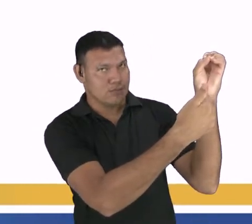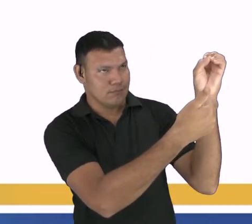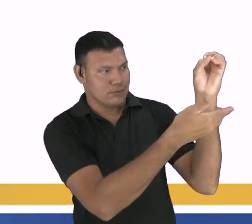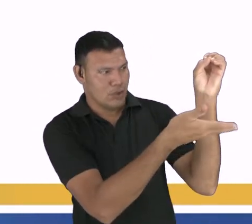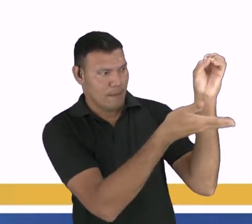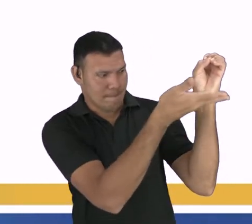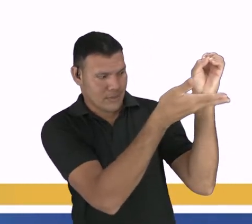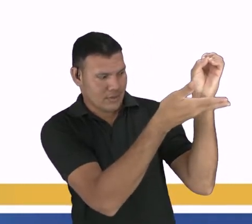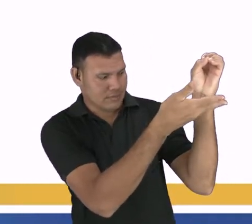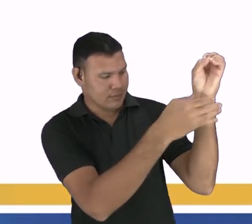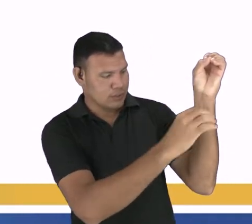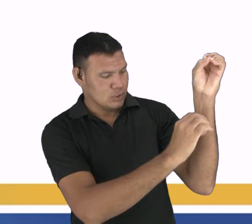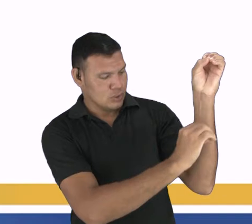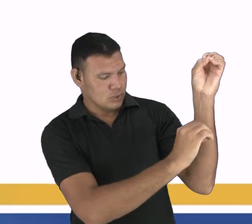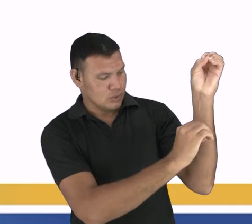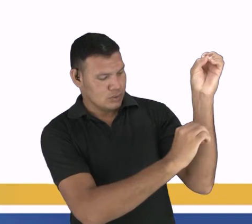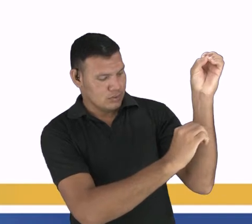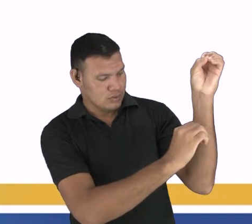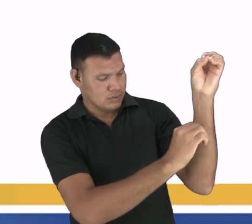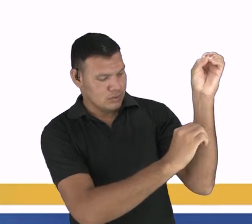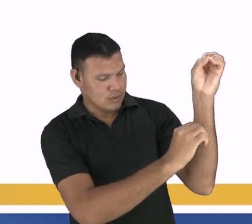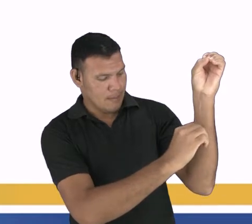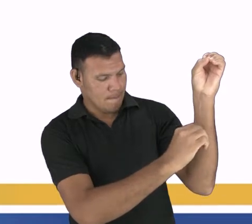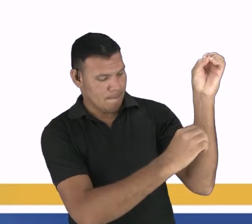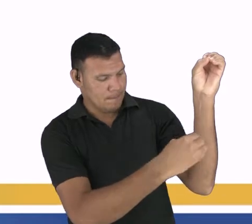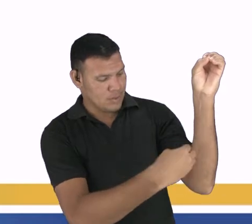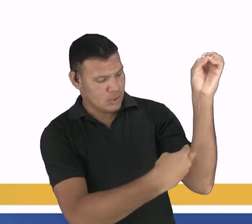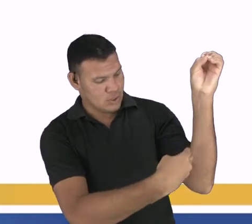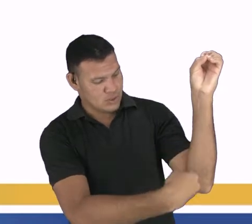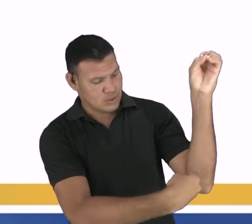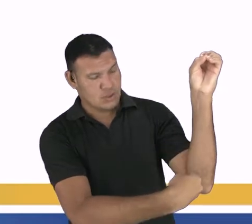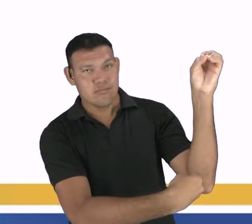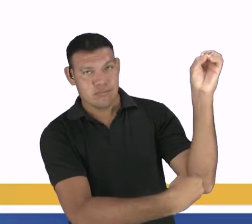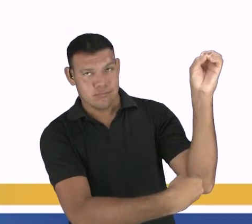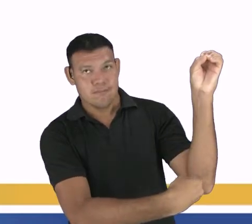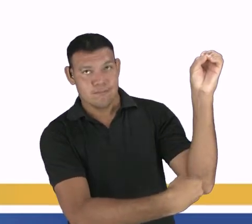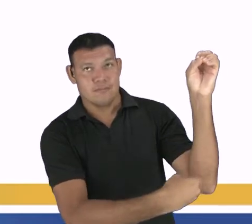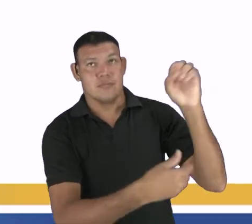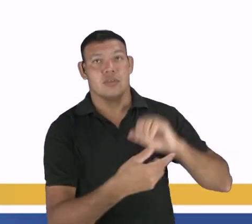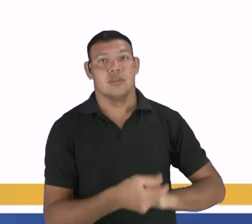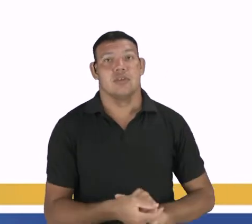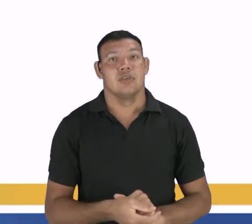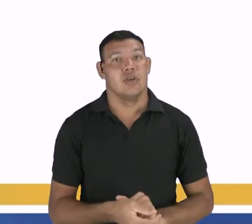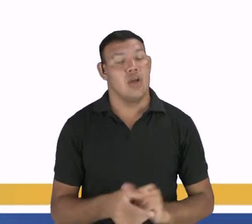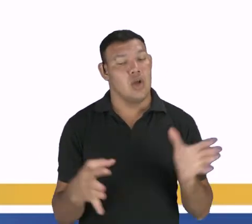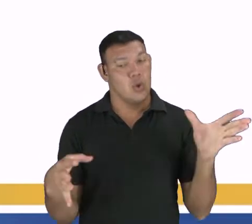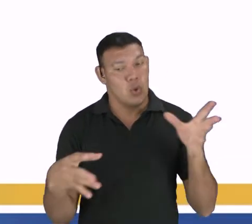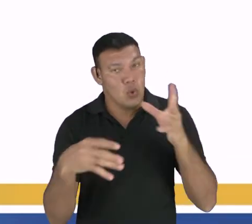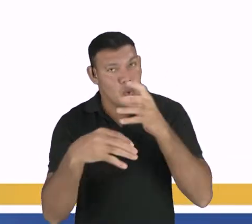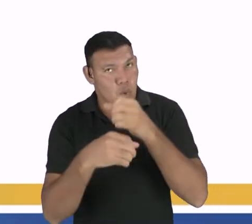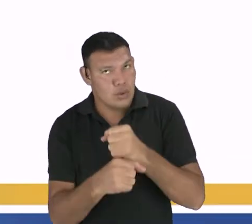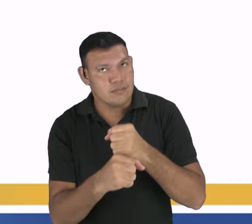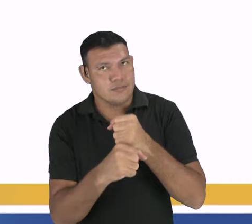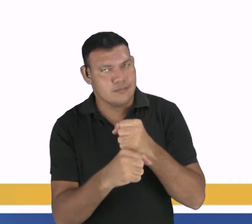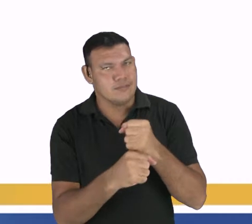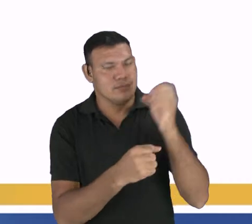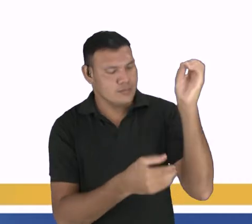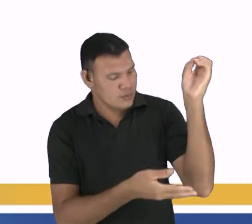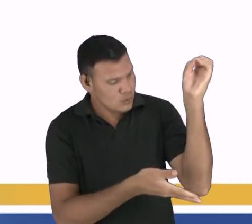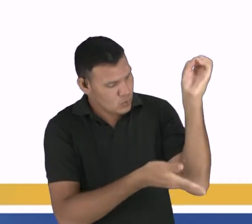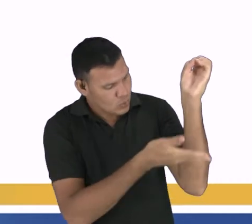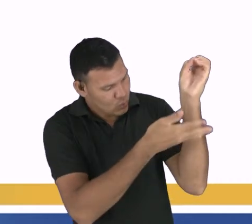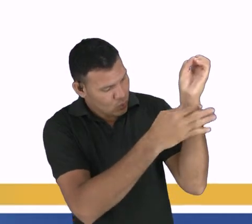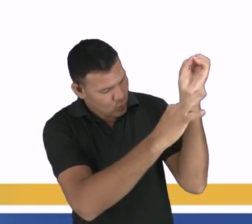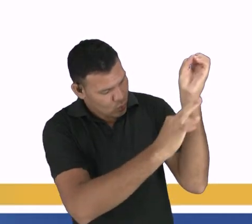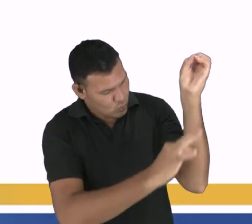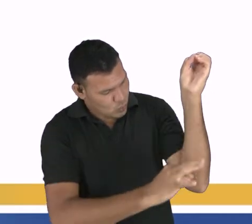zero, mais 3 graus Celsius abaixo de zero. Somando aí as duas distâncias,